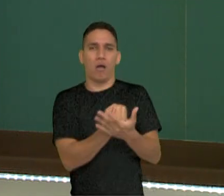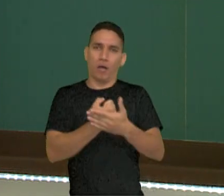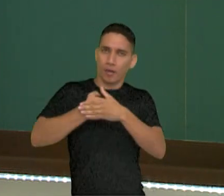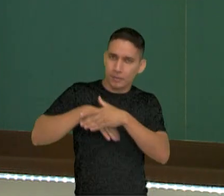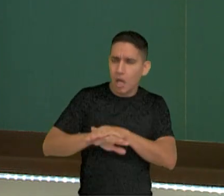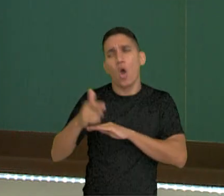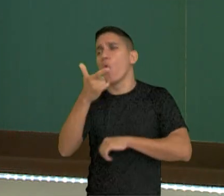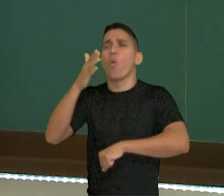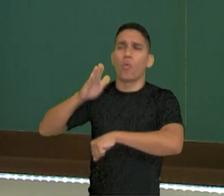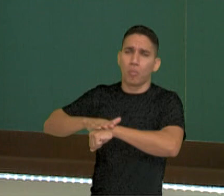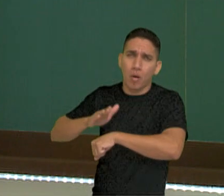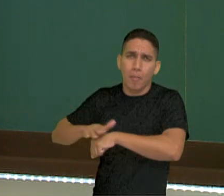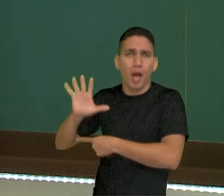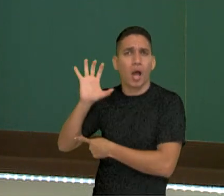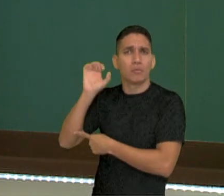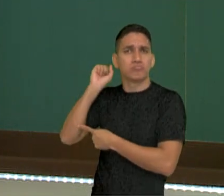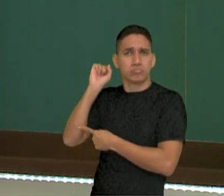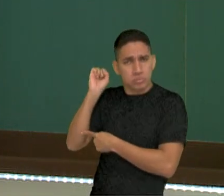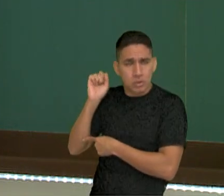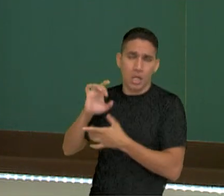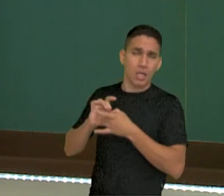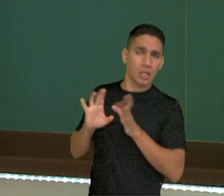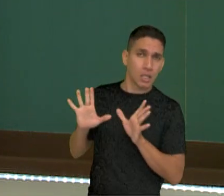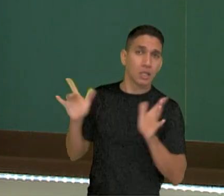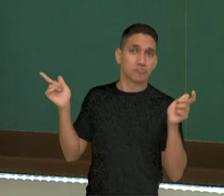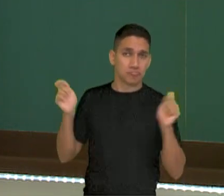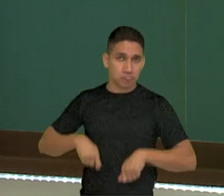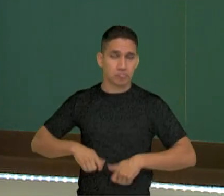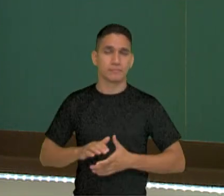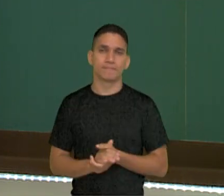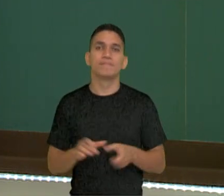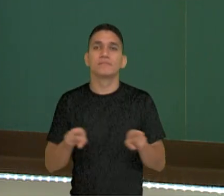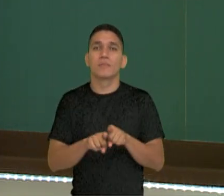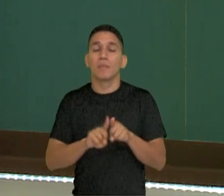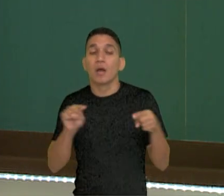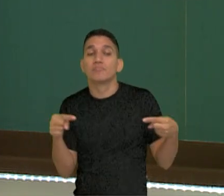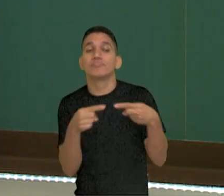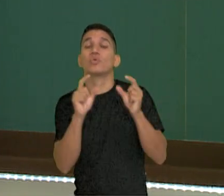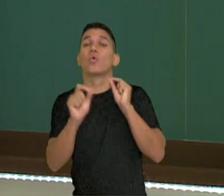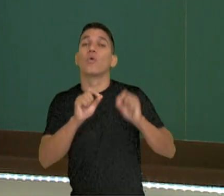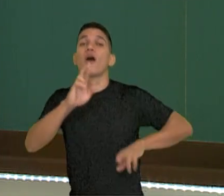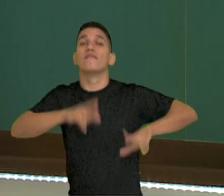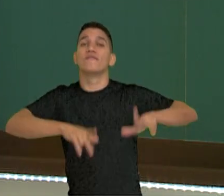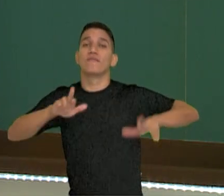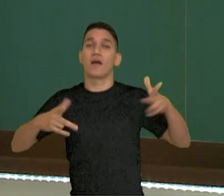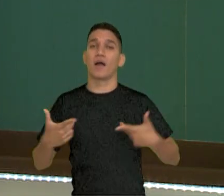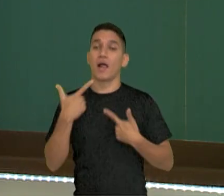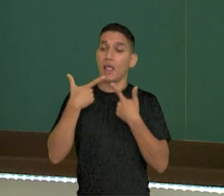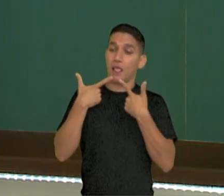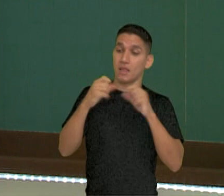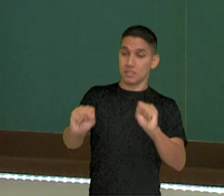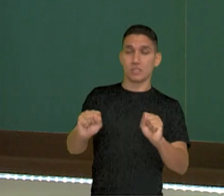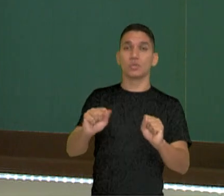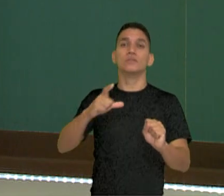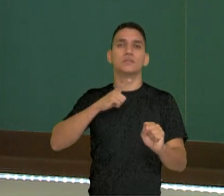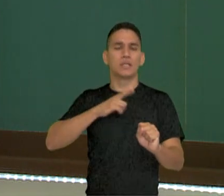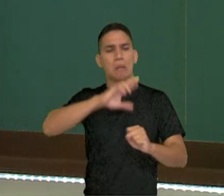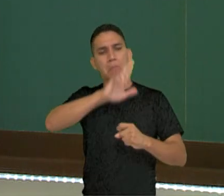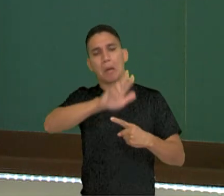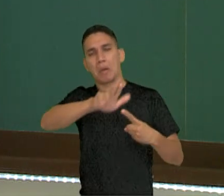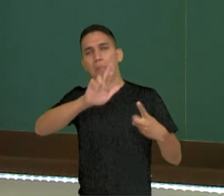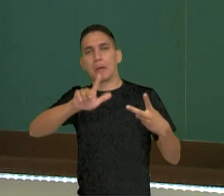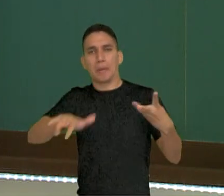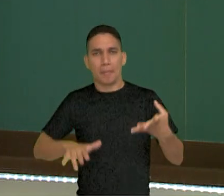ouvir outra hora que a gente tiver um tempo livre, né, identificamos as variações linguísticas presentes